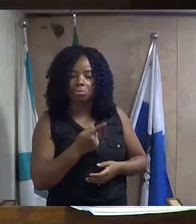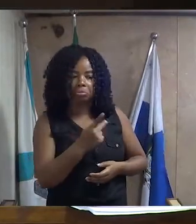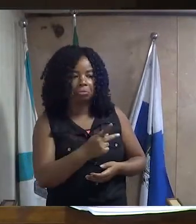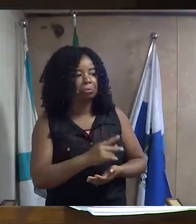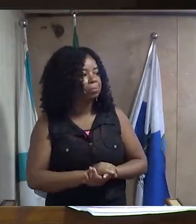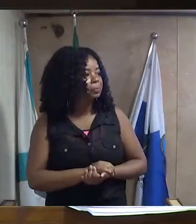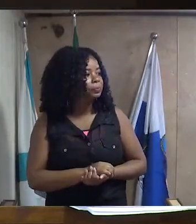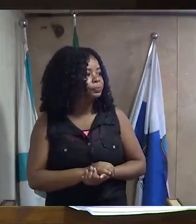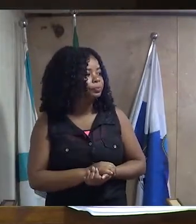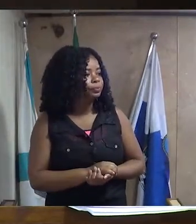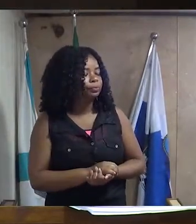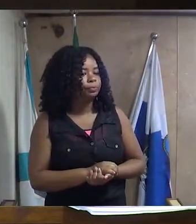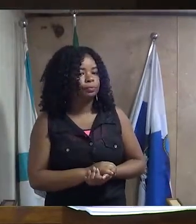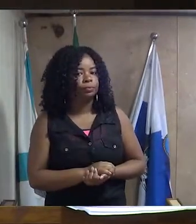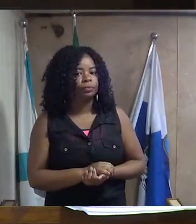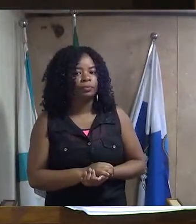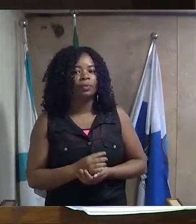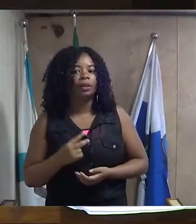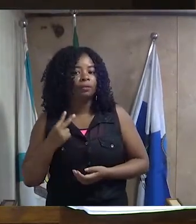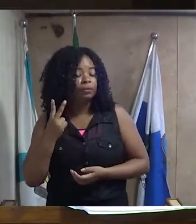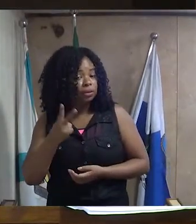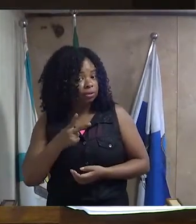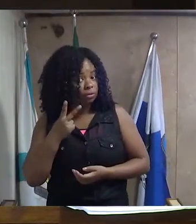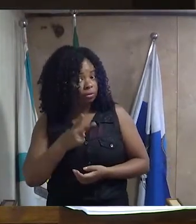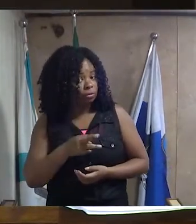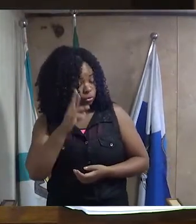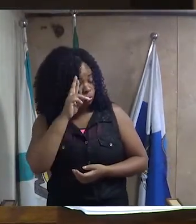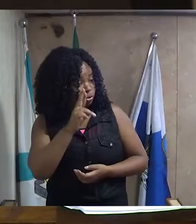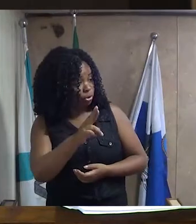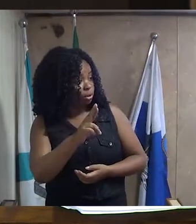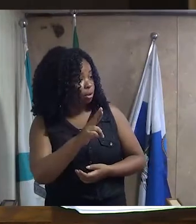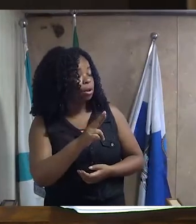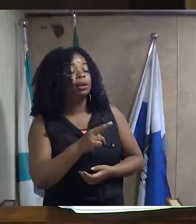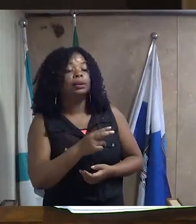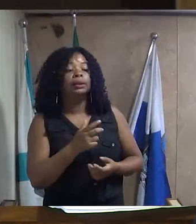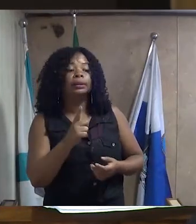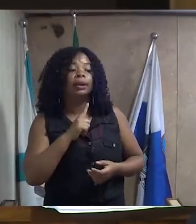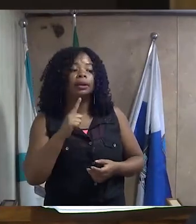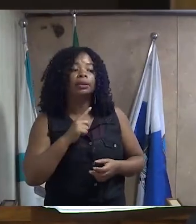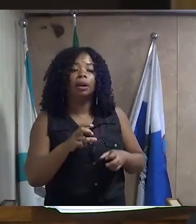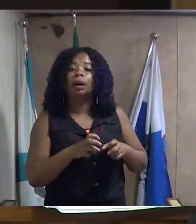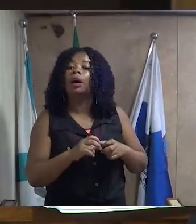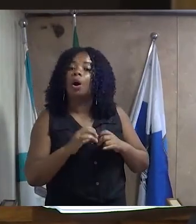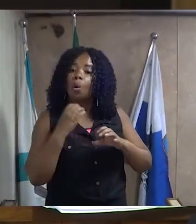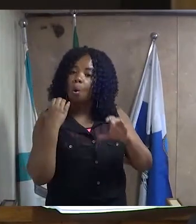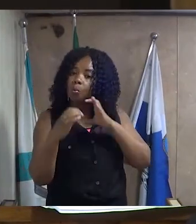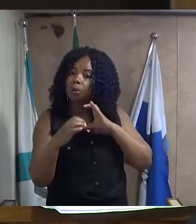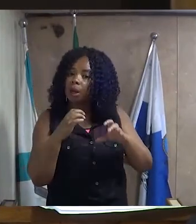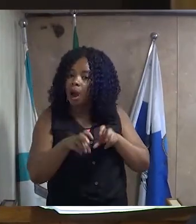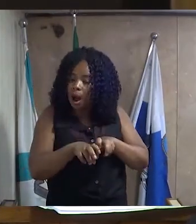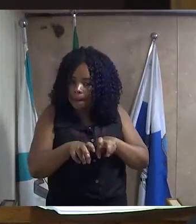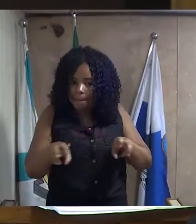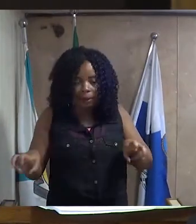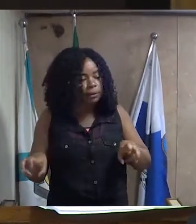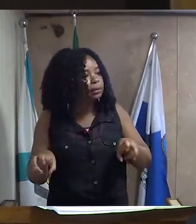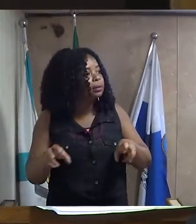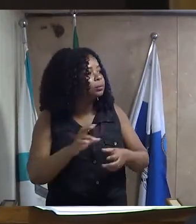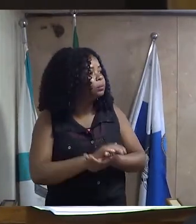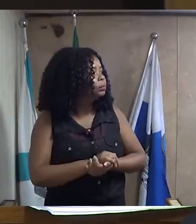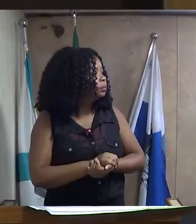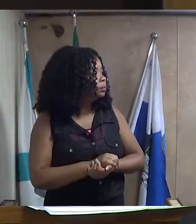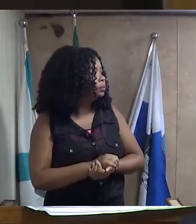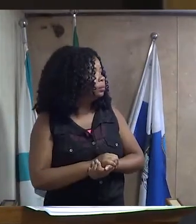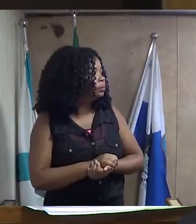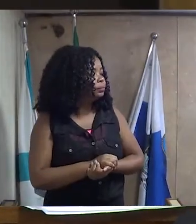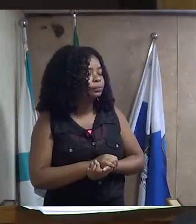Vereador, Vossa Excelência deveria ter comunicado à mesa, regimentalmente. Foi comunicado aos presidentes, só